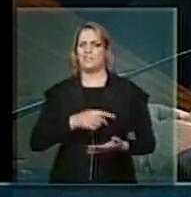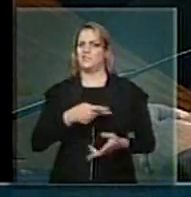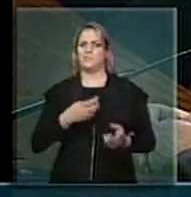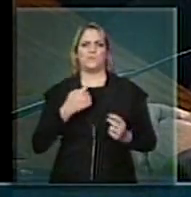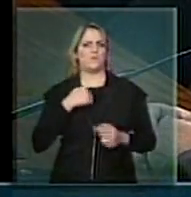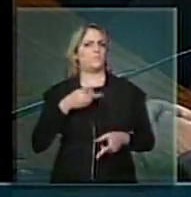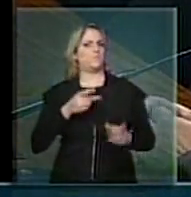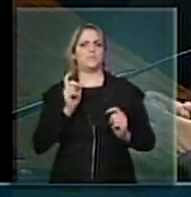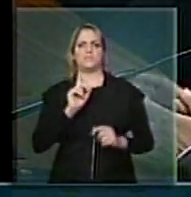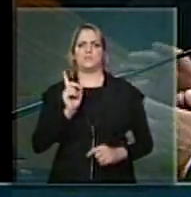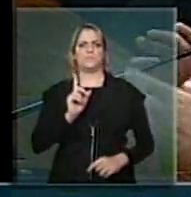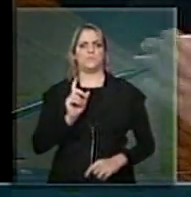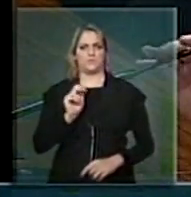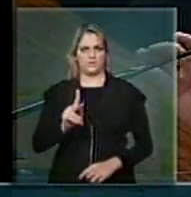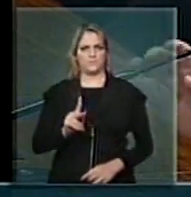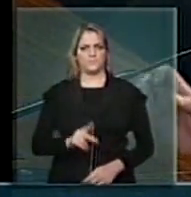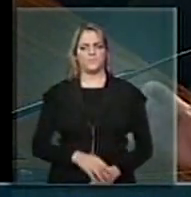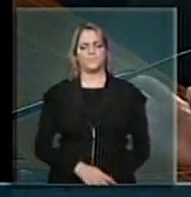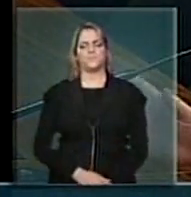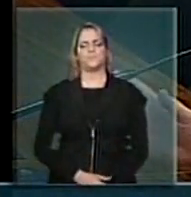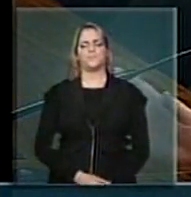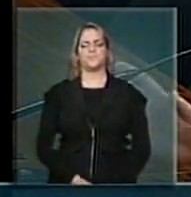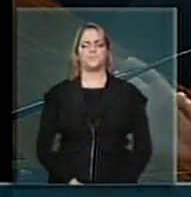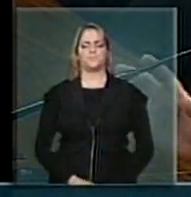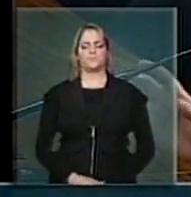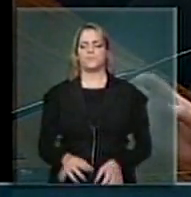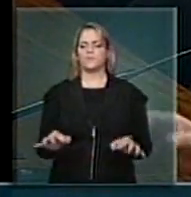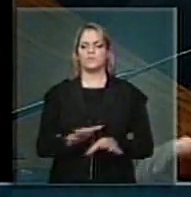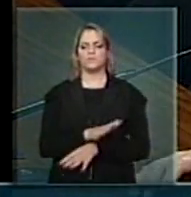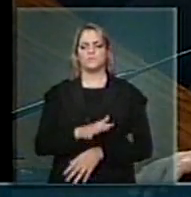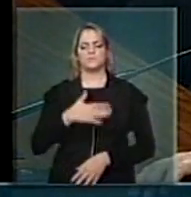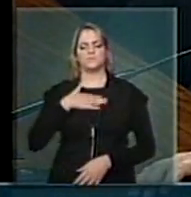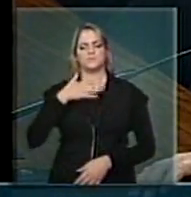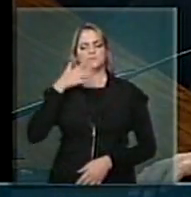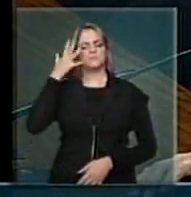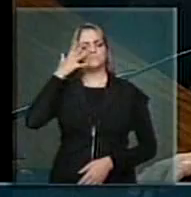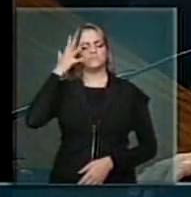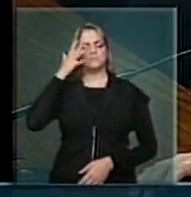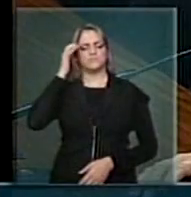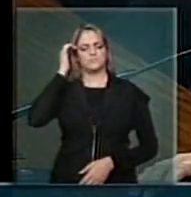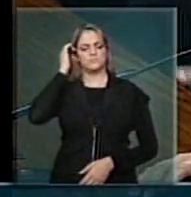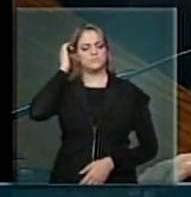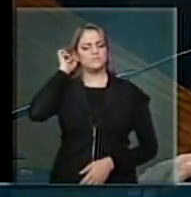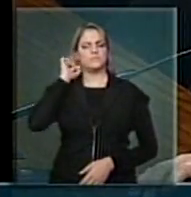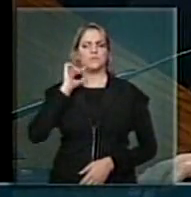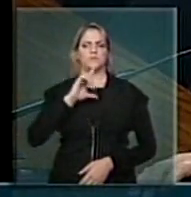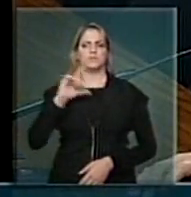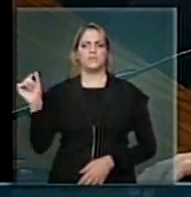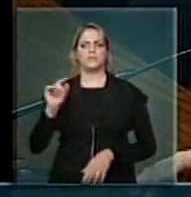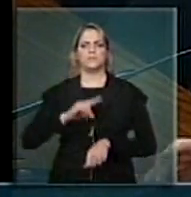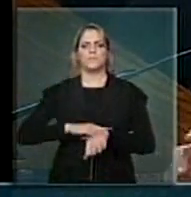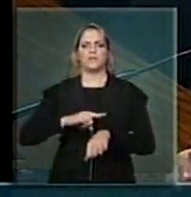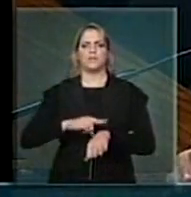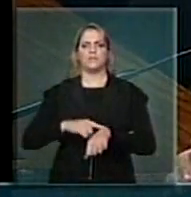vejo. Tá? Aqui eu encerro minhas palavras, vou aqui ao banheiro um minuto,